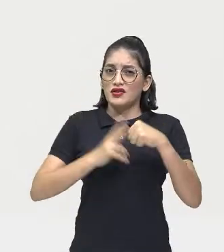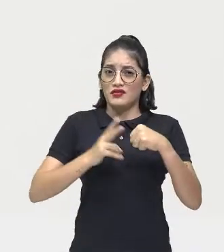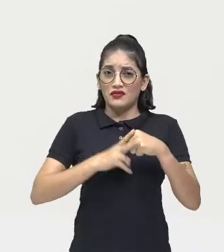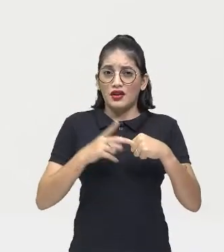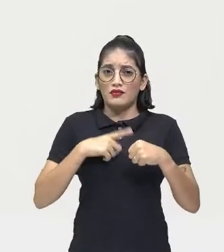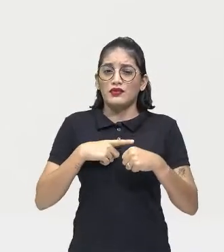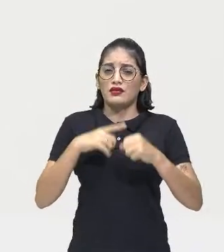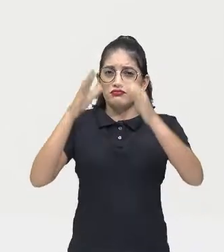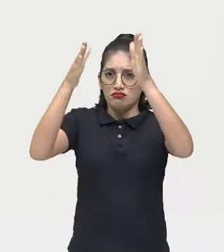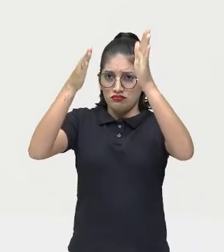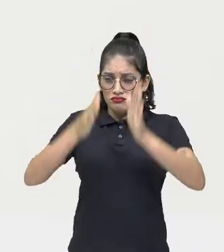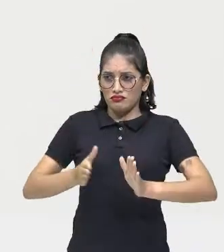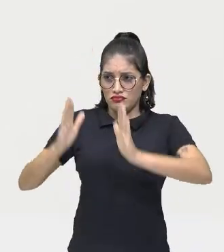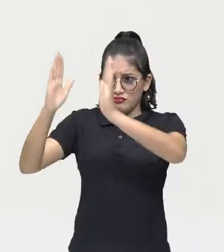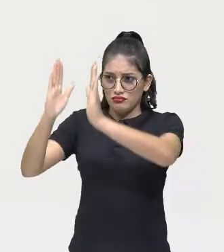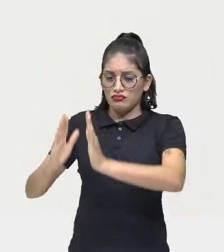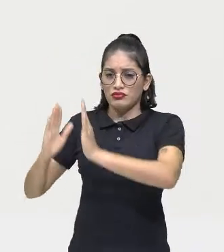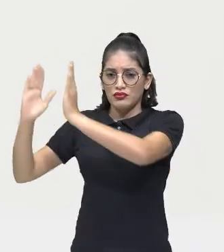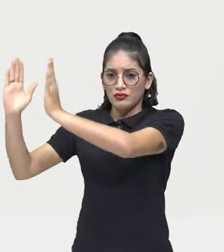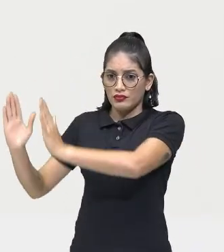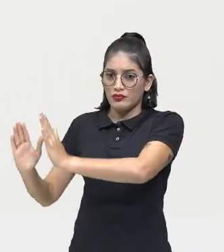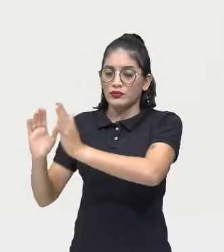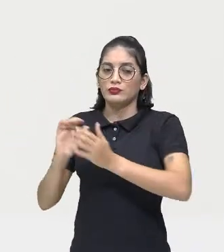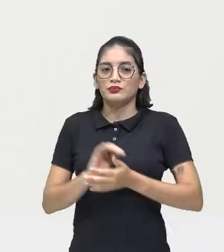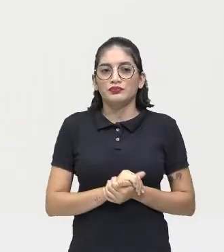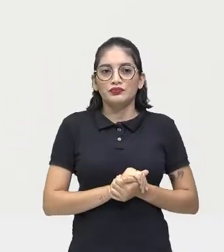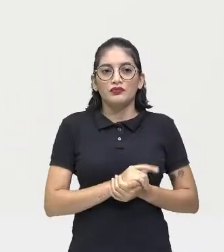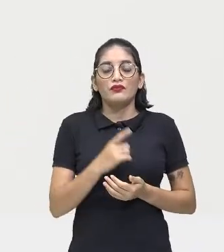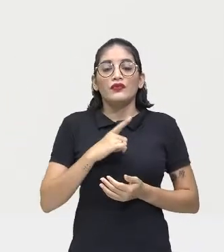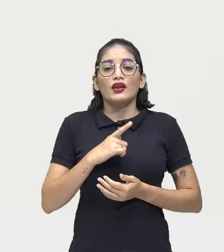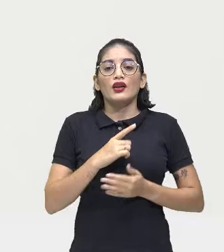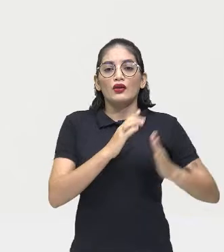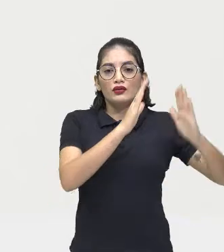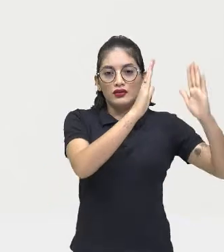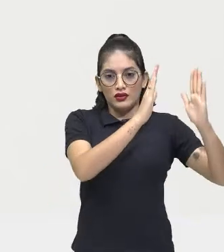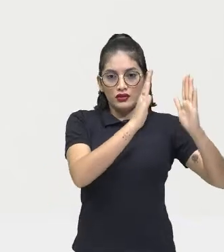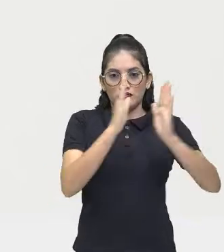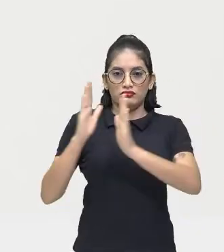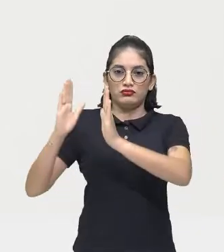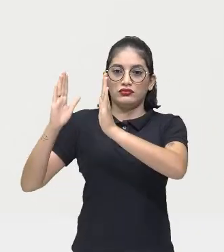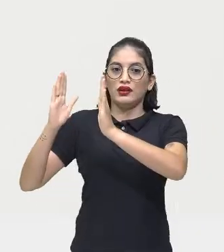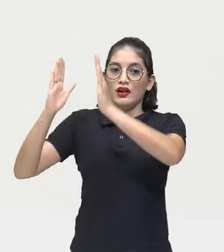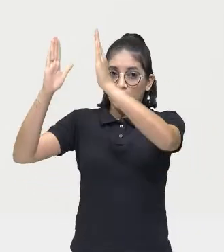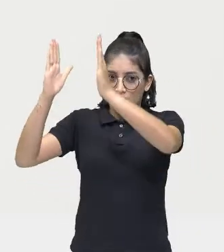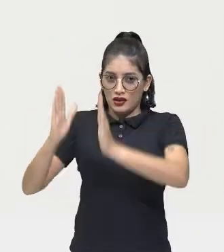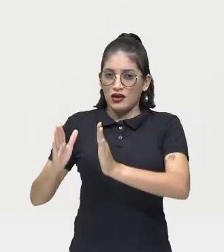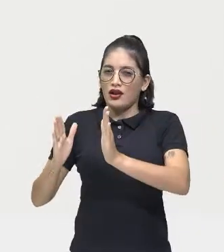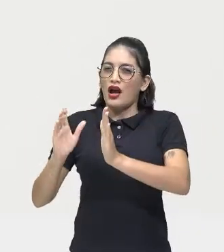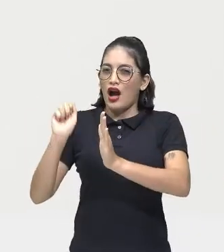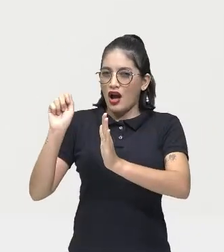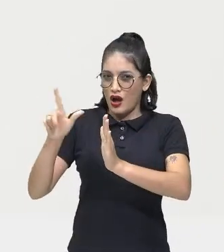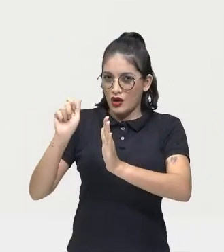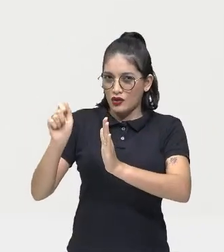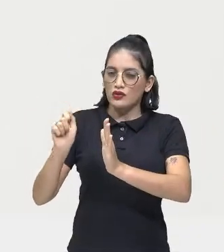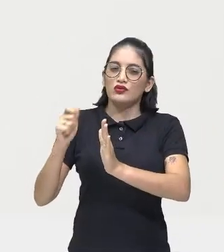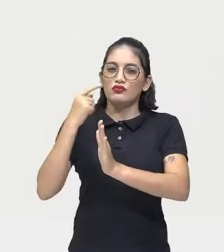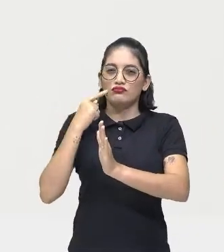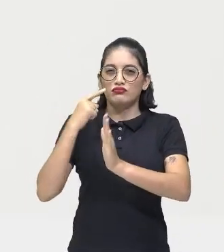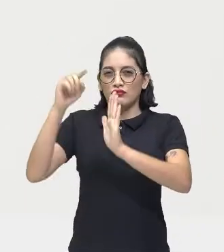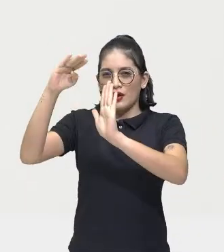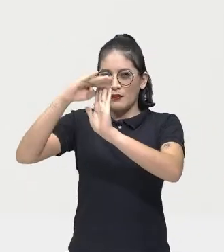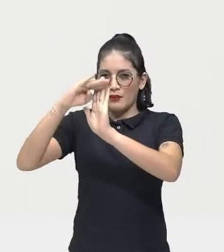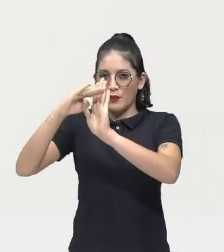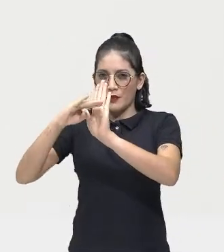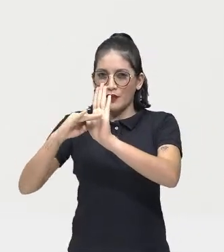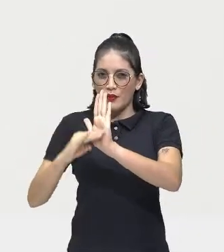nesta relação. Nós vamos ter os verbos, certo? Nessa coluna aqui está mais destacada. Ser, estar,